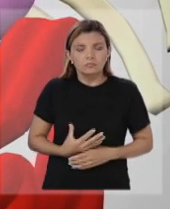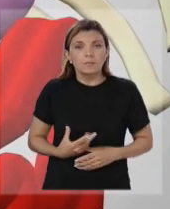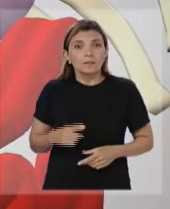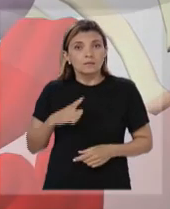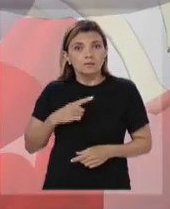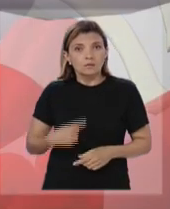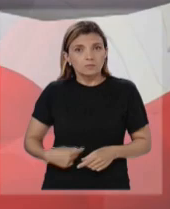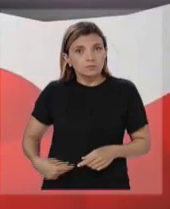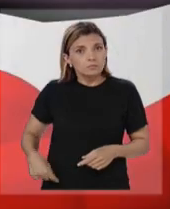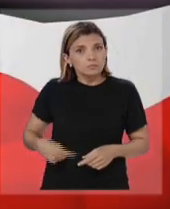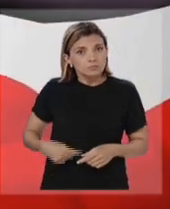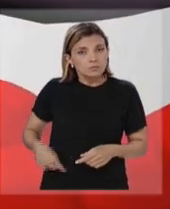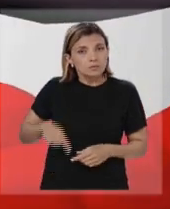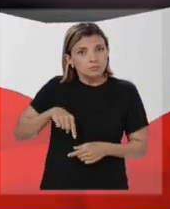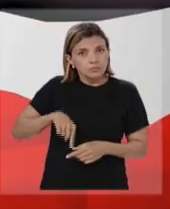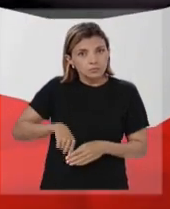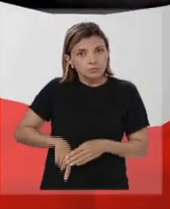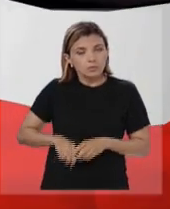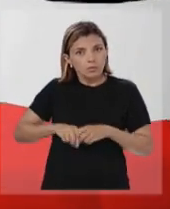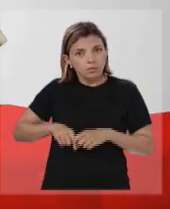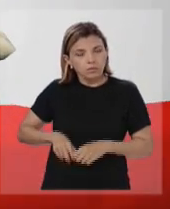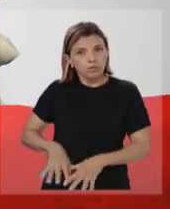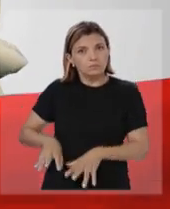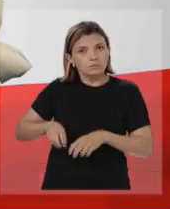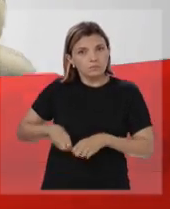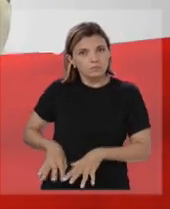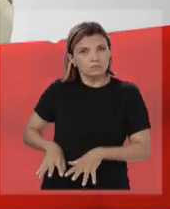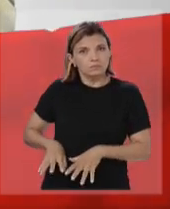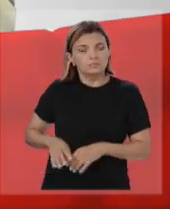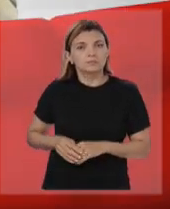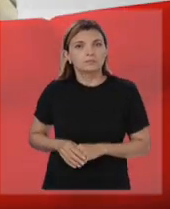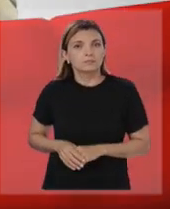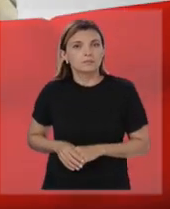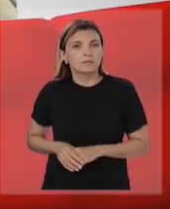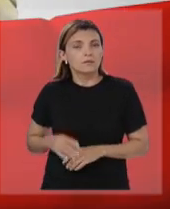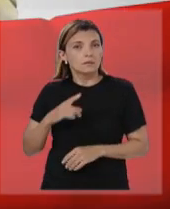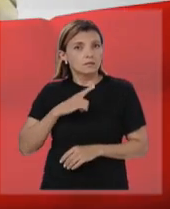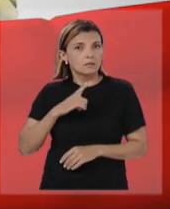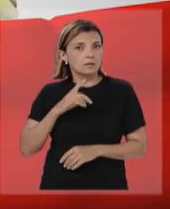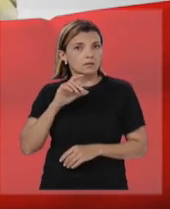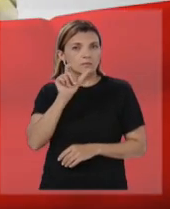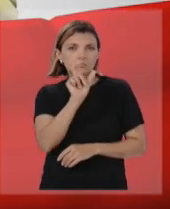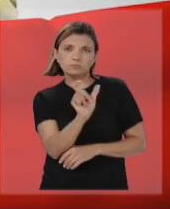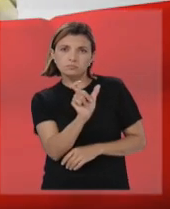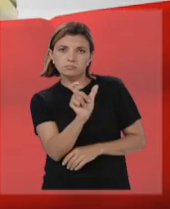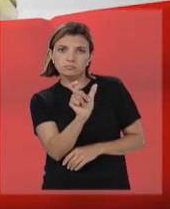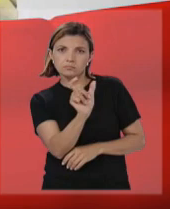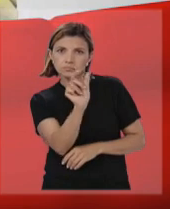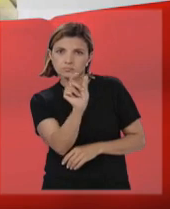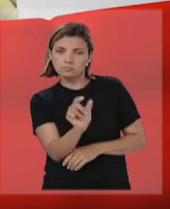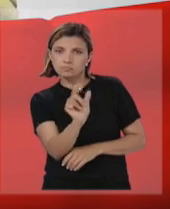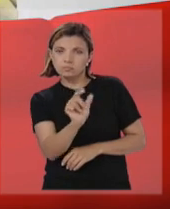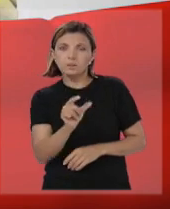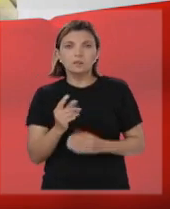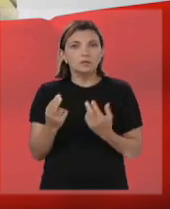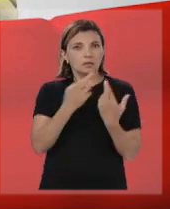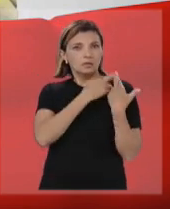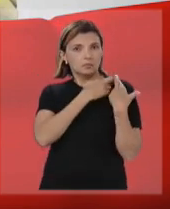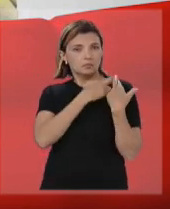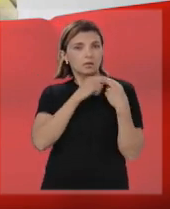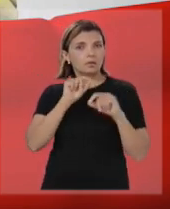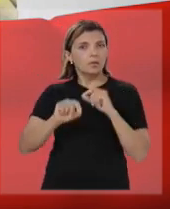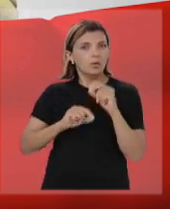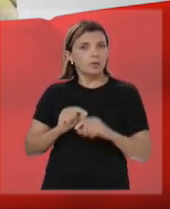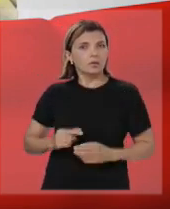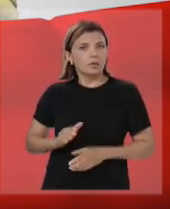agir. É só no duodeno que o alimento recebe uma nova enzima vinda do pâncreas, a amilase pancreática, responsável